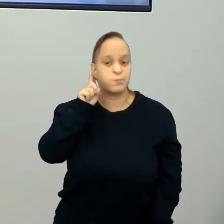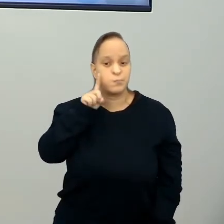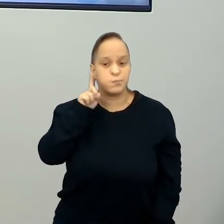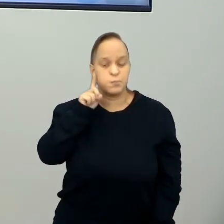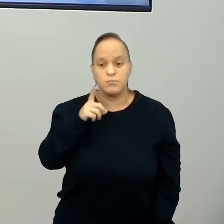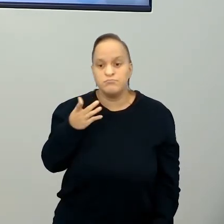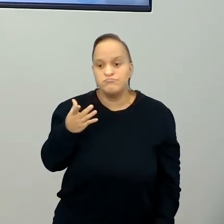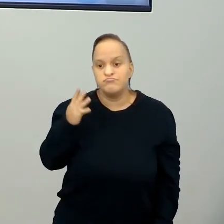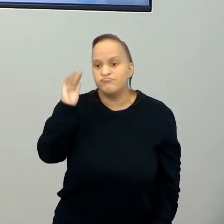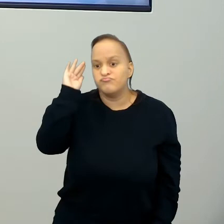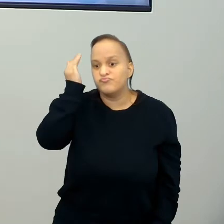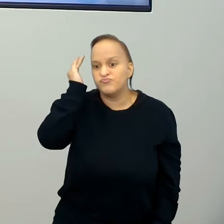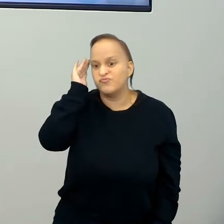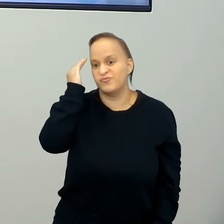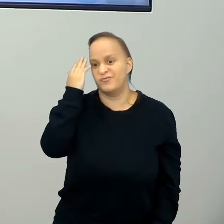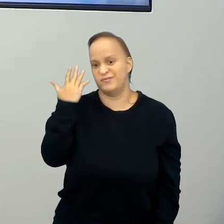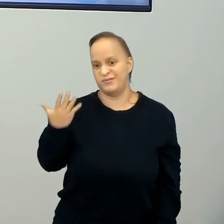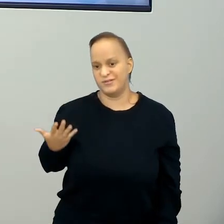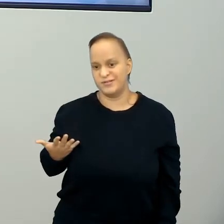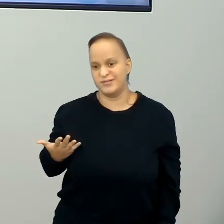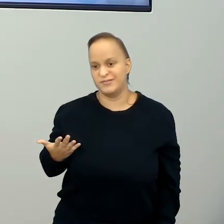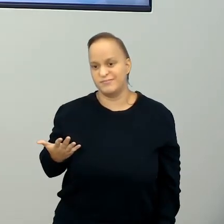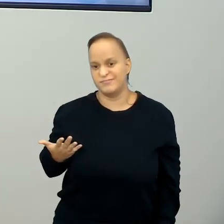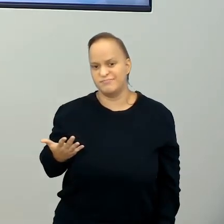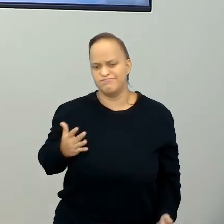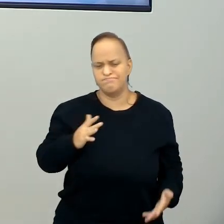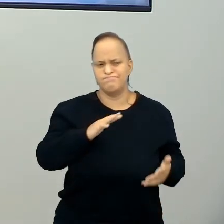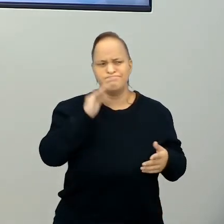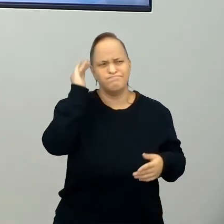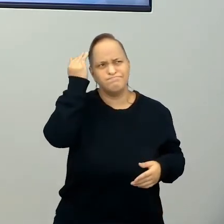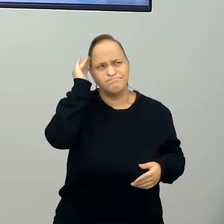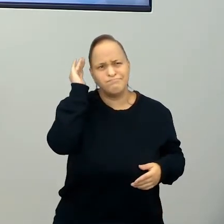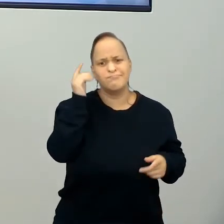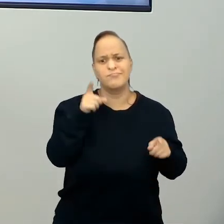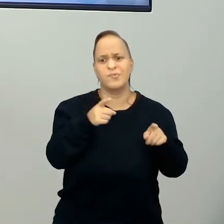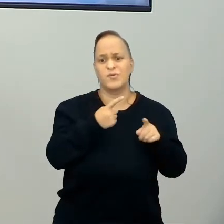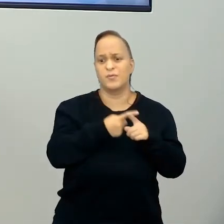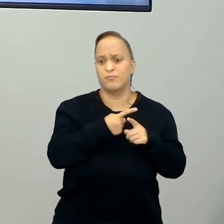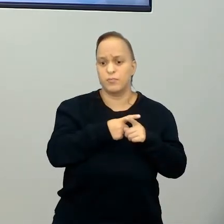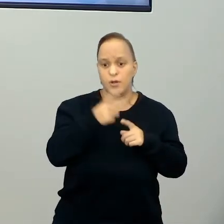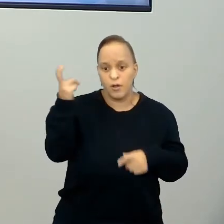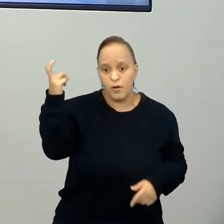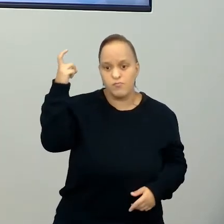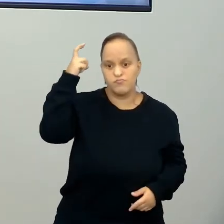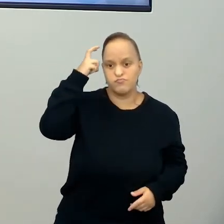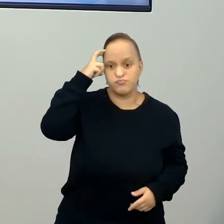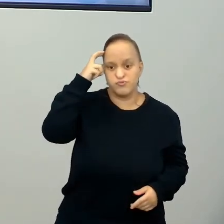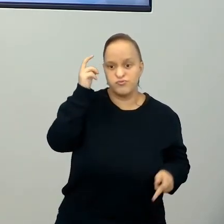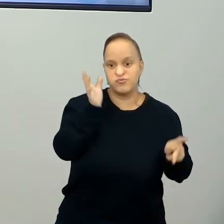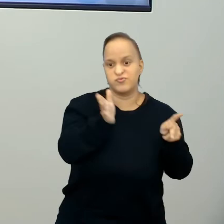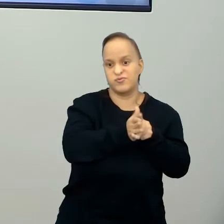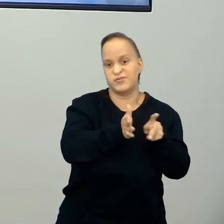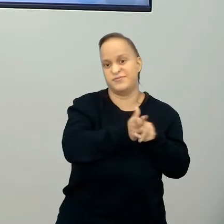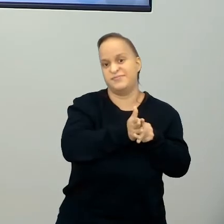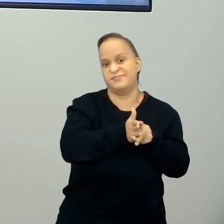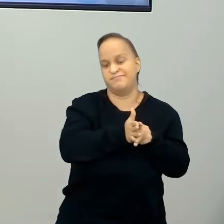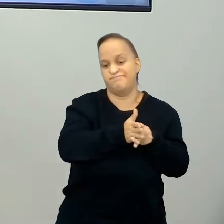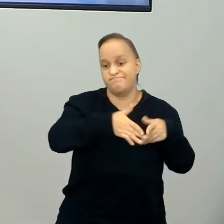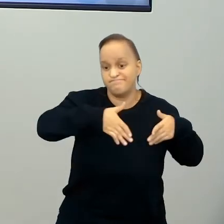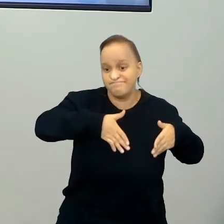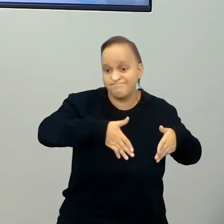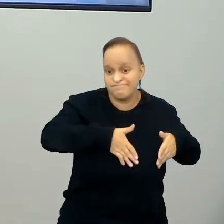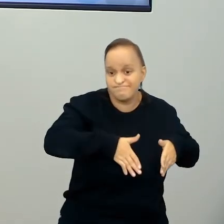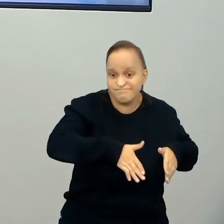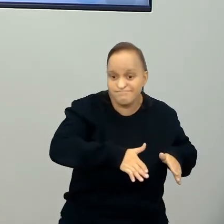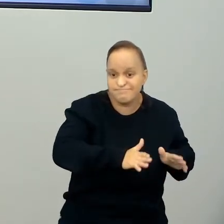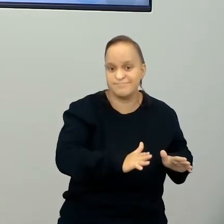uma mesma cultura, né, de uma mesma sociedade. E isso faz com que isso não seja muito opcional. A gente nasceu aqui e